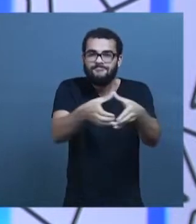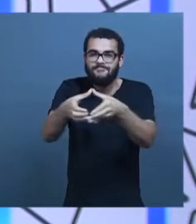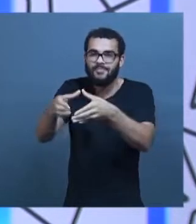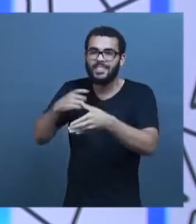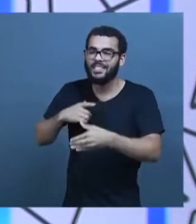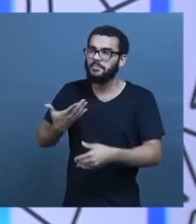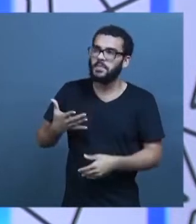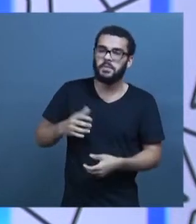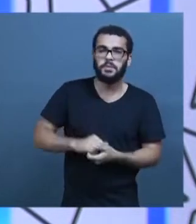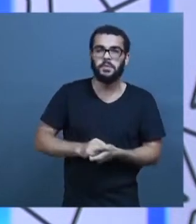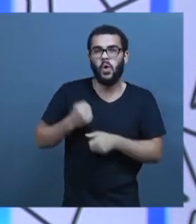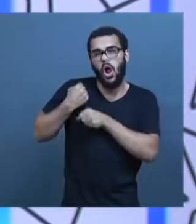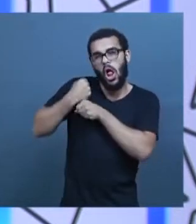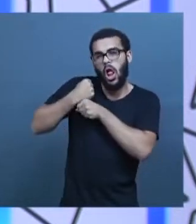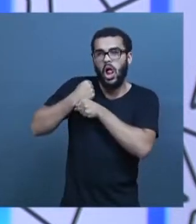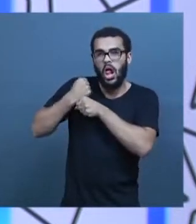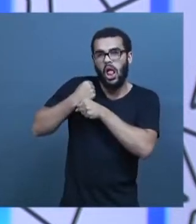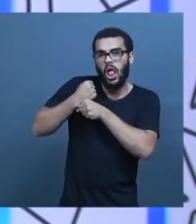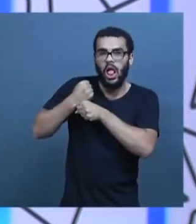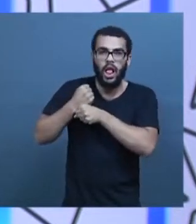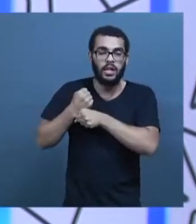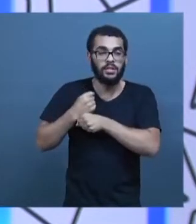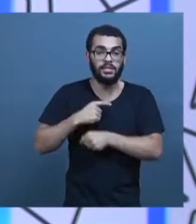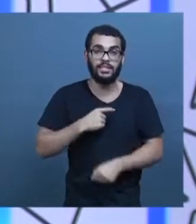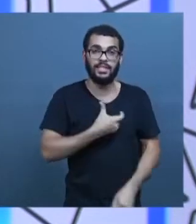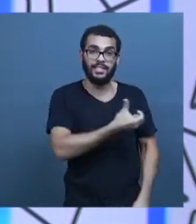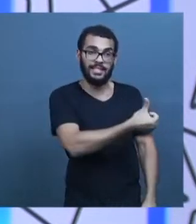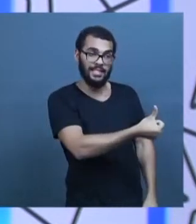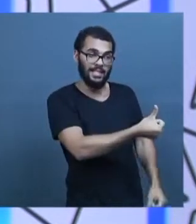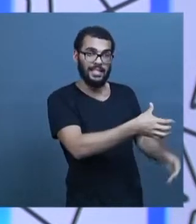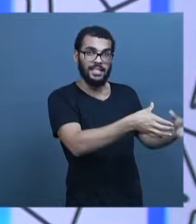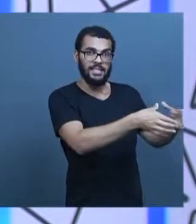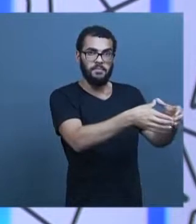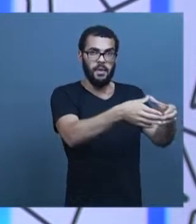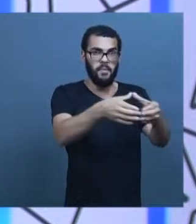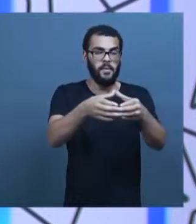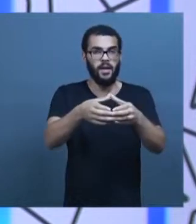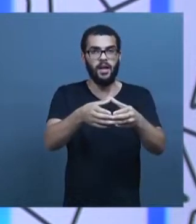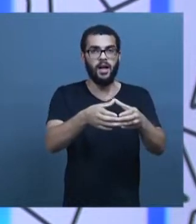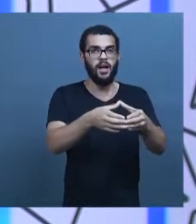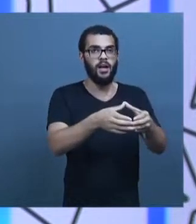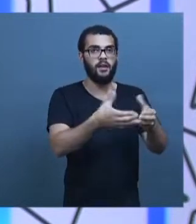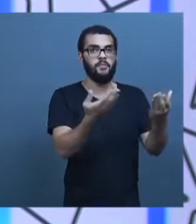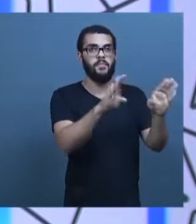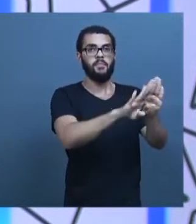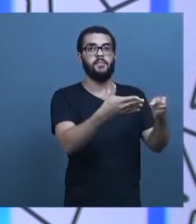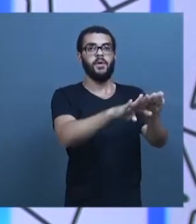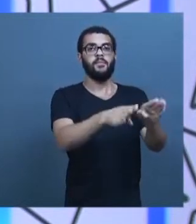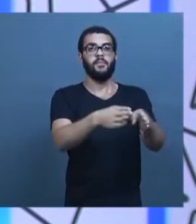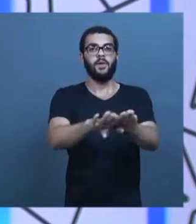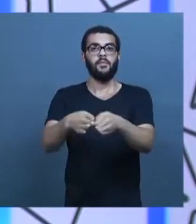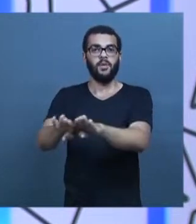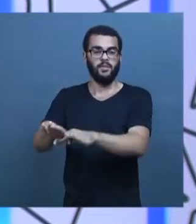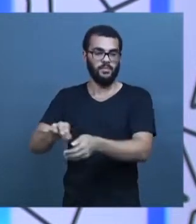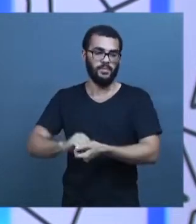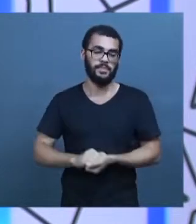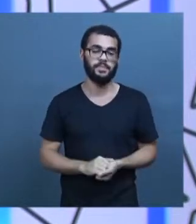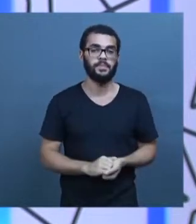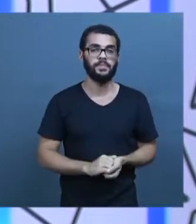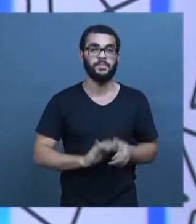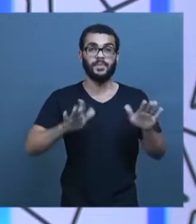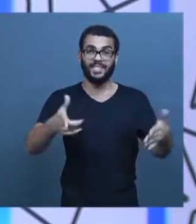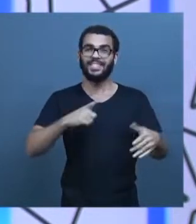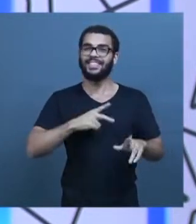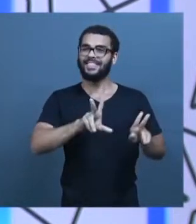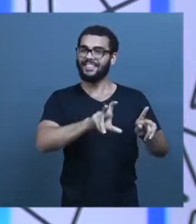últimos anos, né? 6 a 7 encerraram suas atividades. E além da questão empresarial, nós